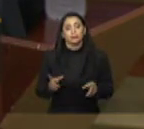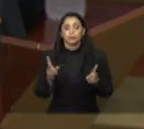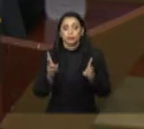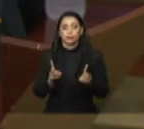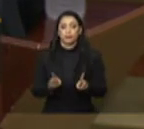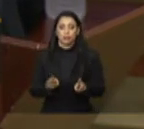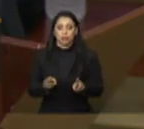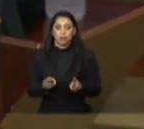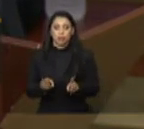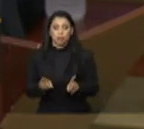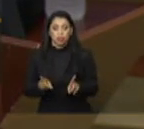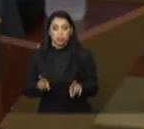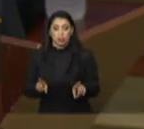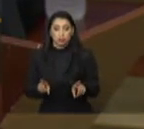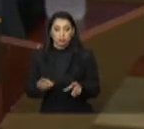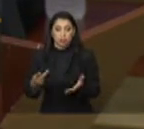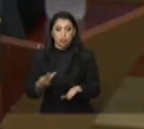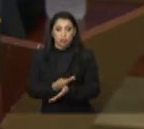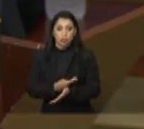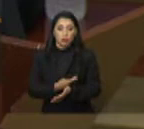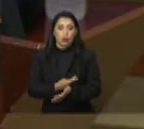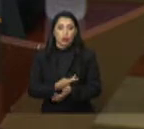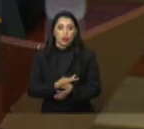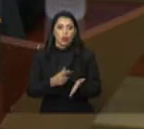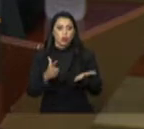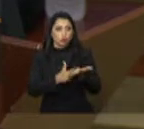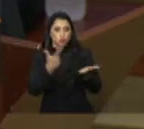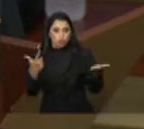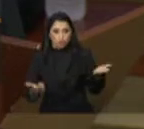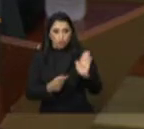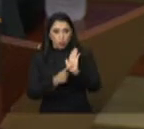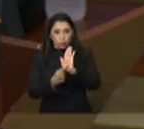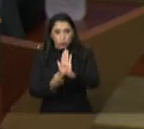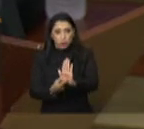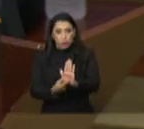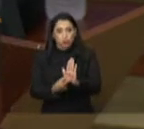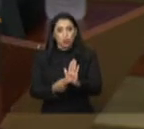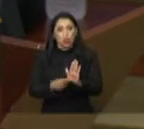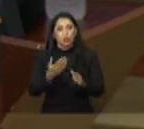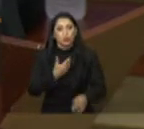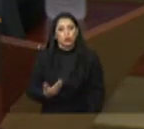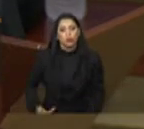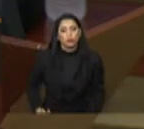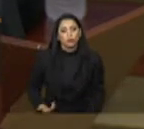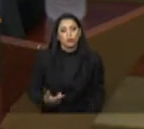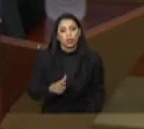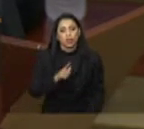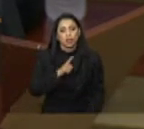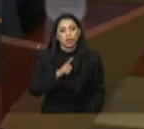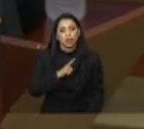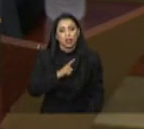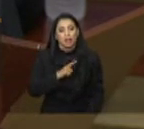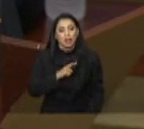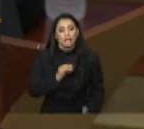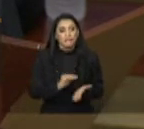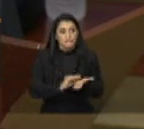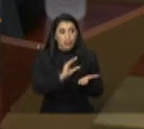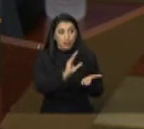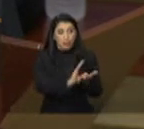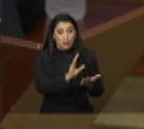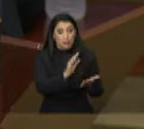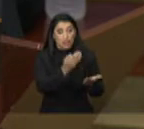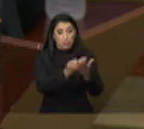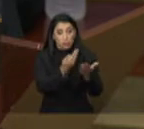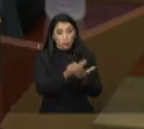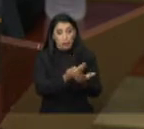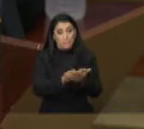forma reportagem do Jornal metrópoles informou que o governo prever 2840% mais verba para Colégio Militar